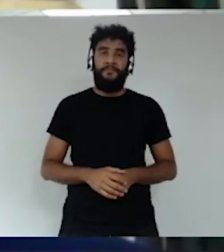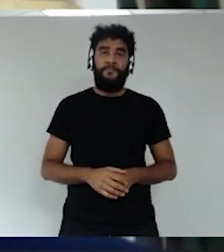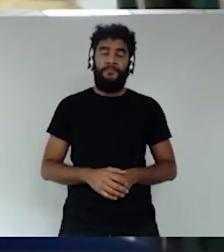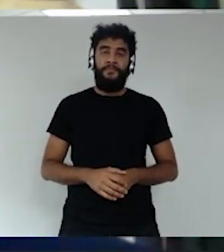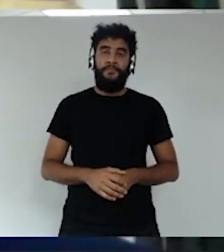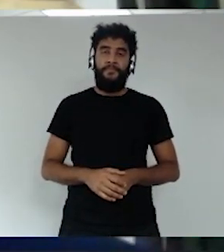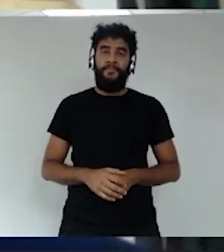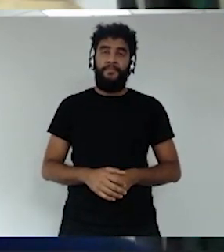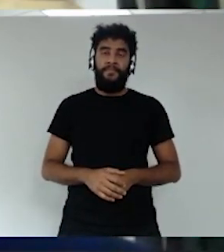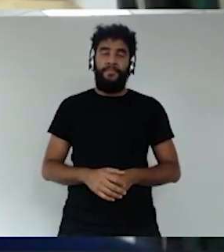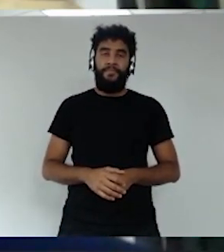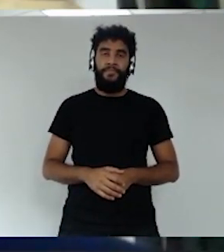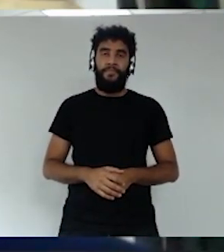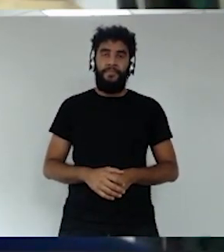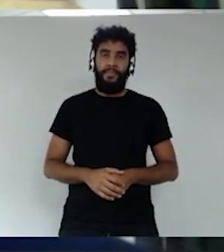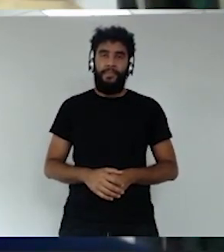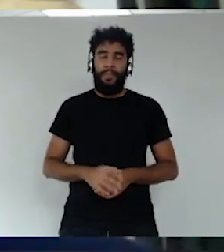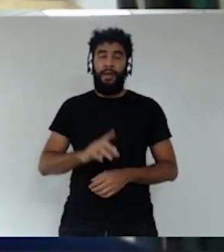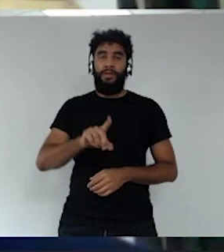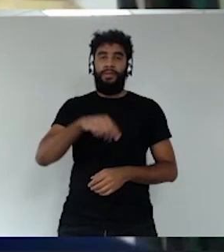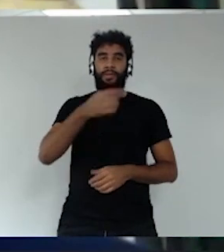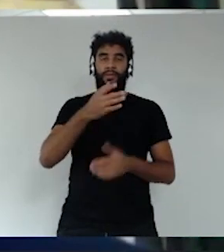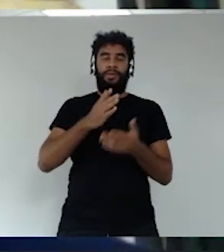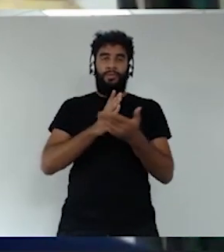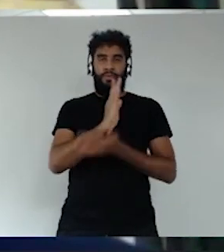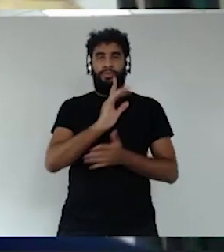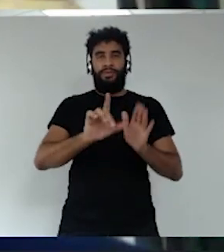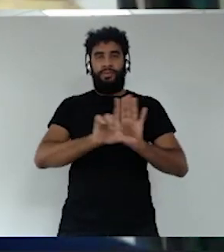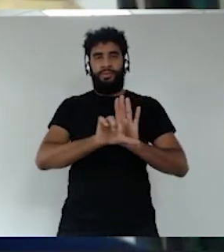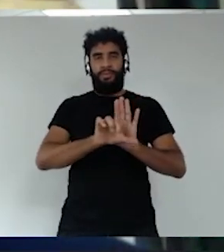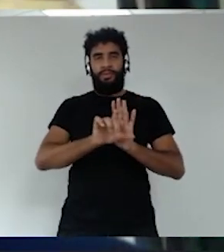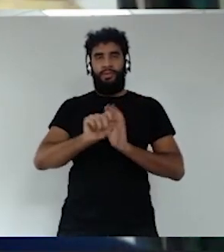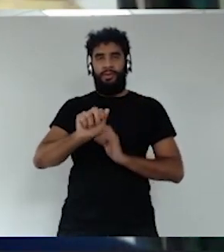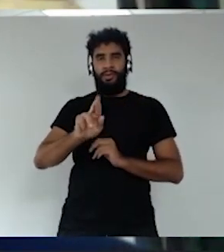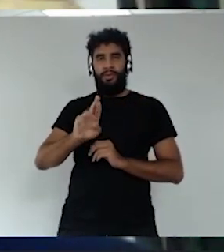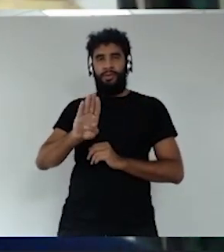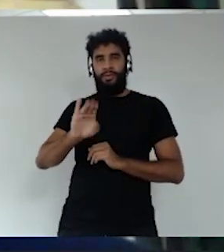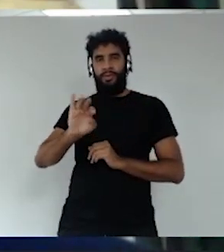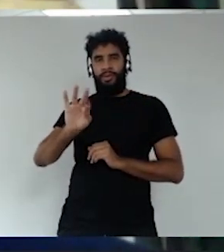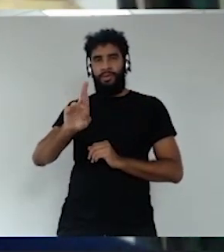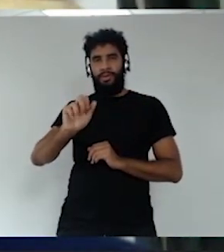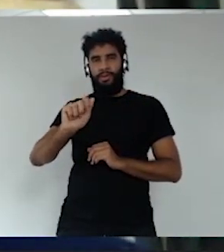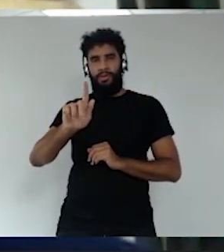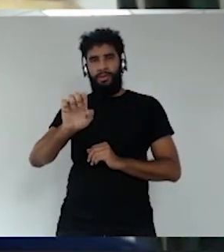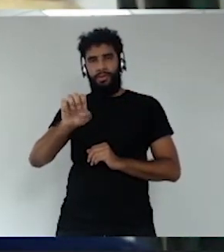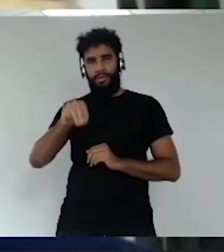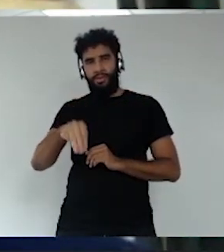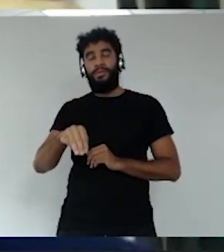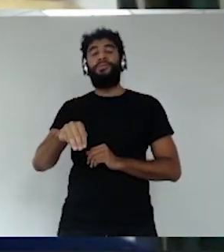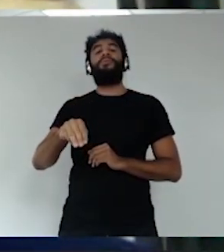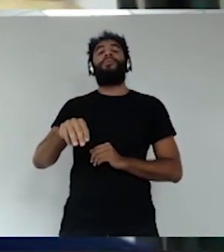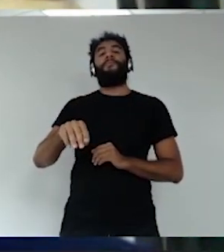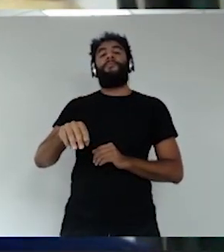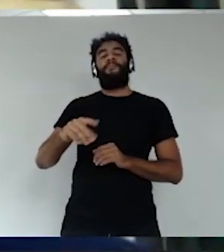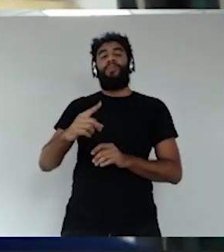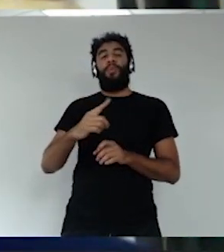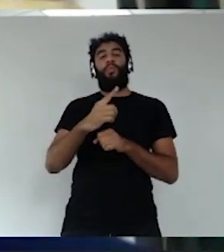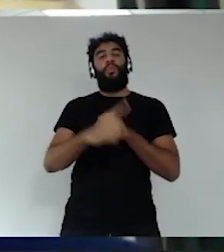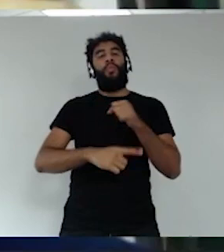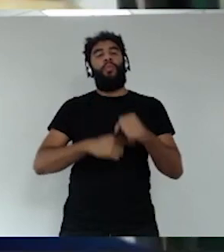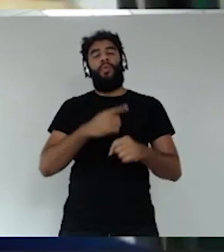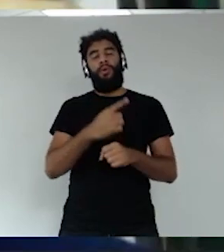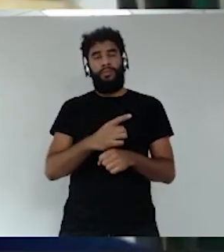a aprovação, né, da lei de arbitragem, a publicação da lei de arbitragem. Um ano após, estava lá